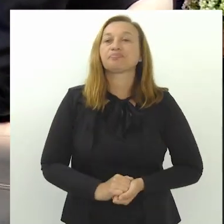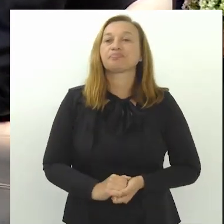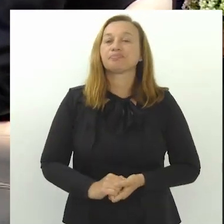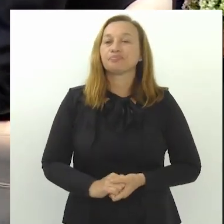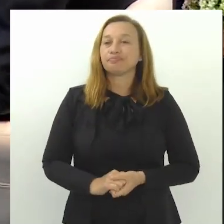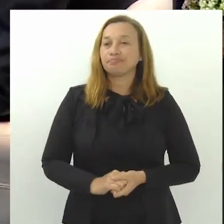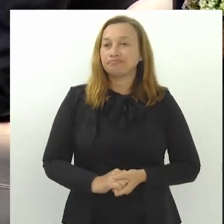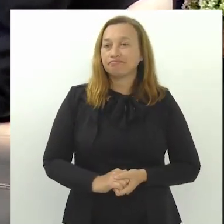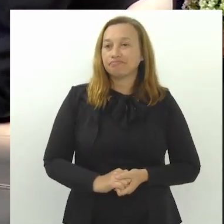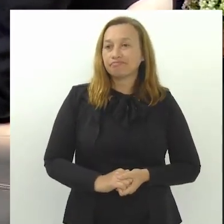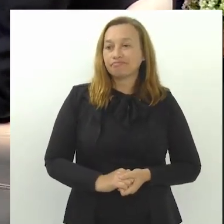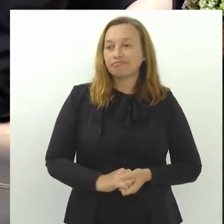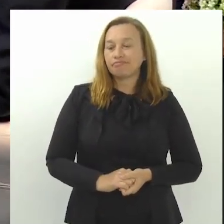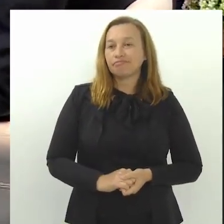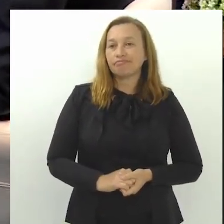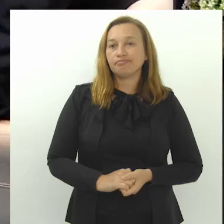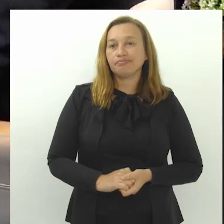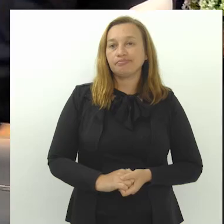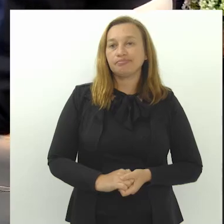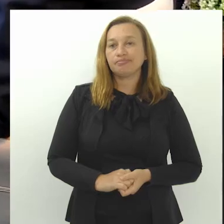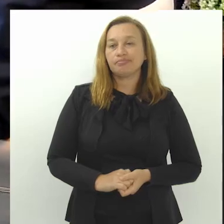inclusive.